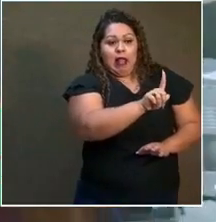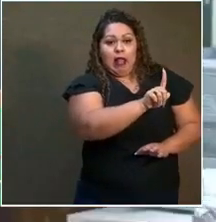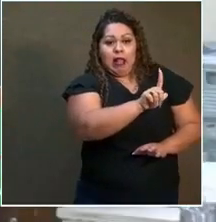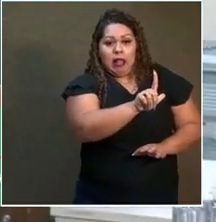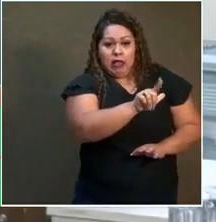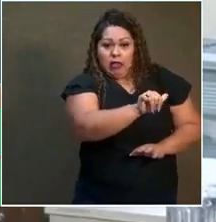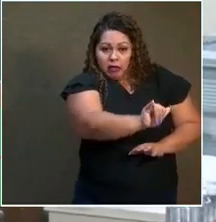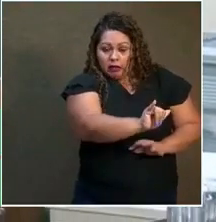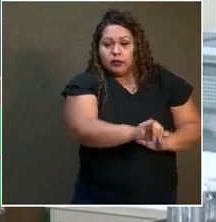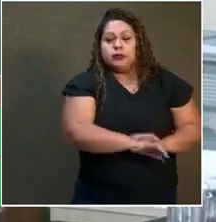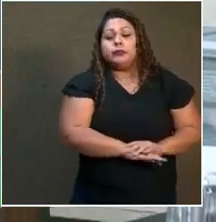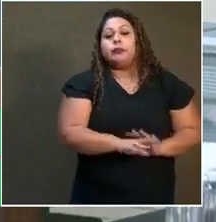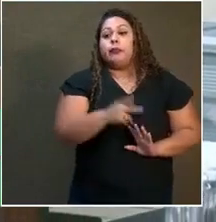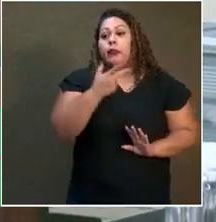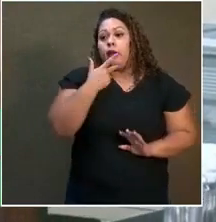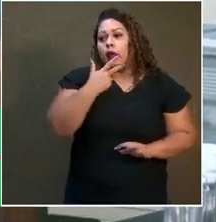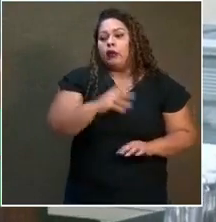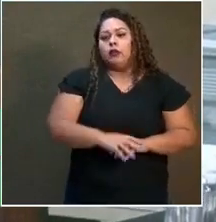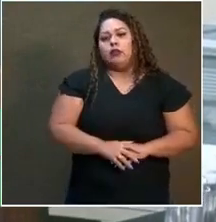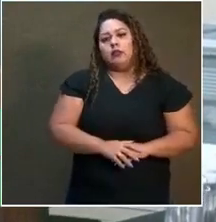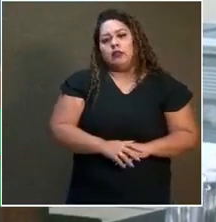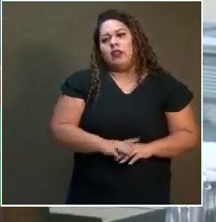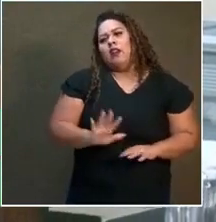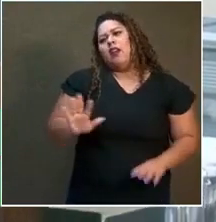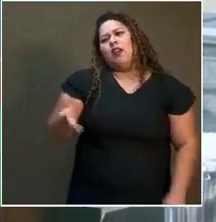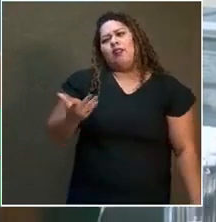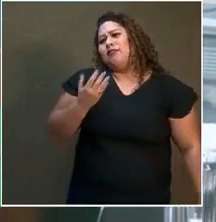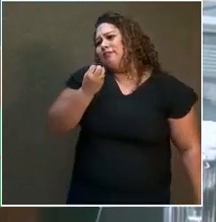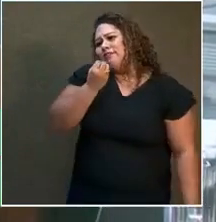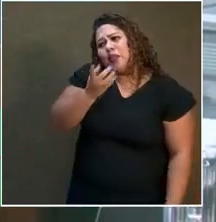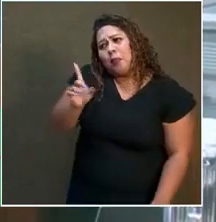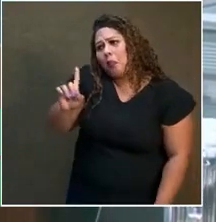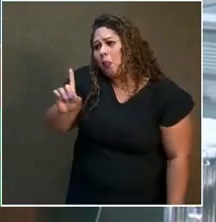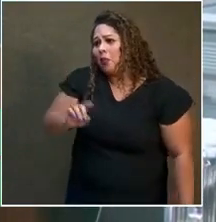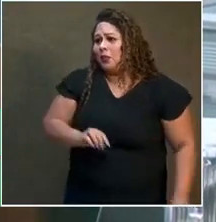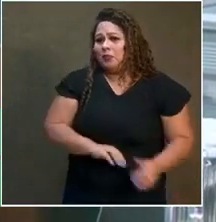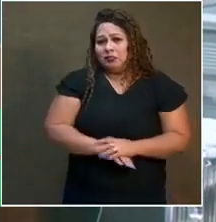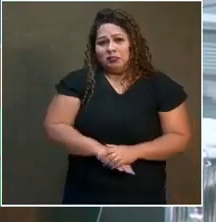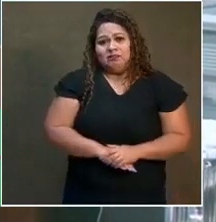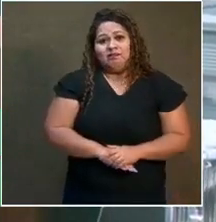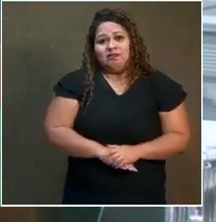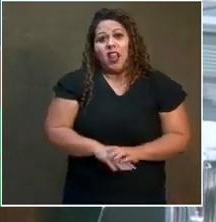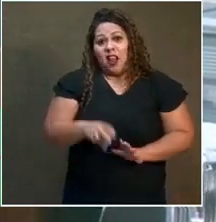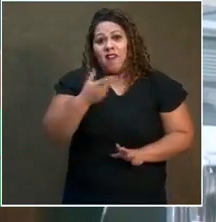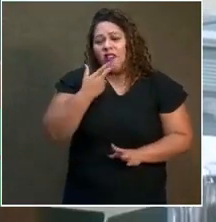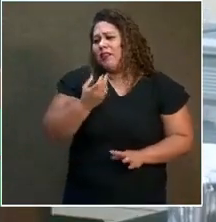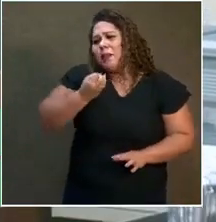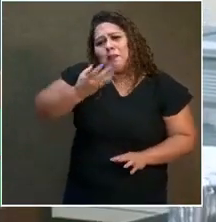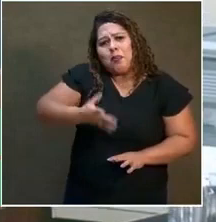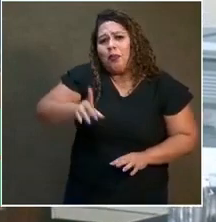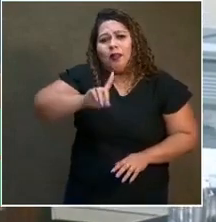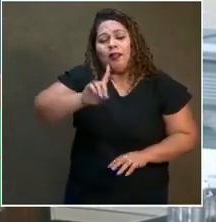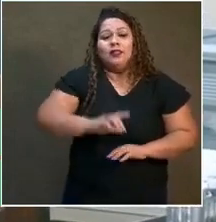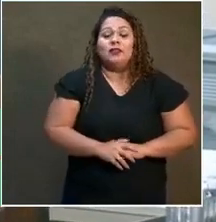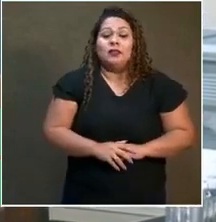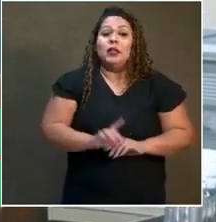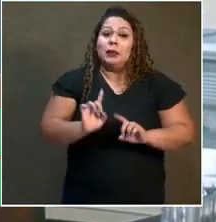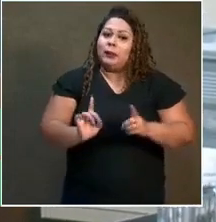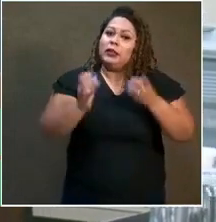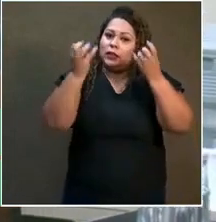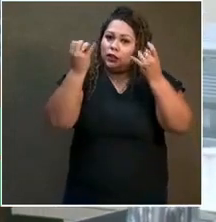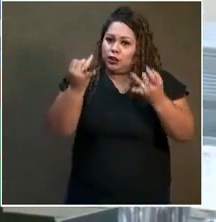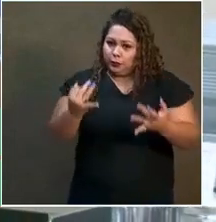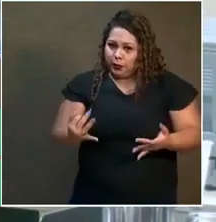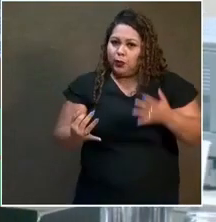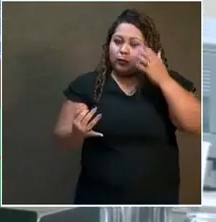A Kelly falou que isso não é saudável, lembra? Ela falou aqui no depoimento, né? Acho que todos lembram. Mas ela esclareceu